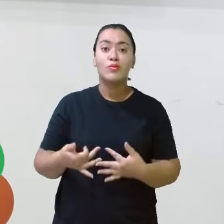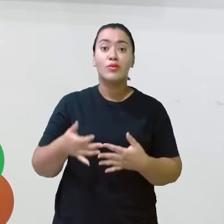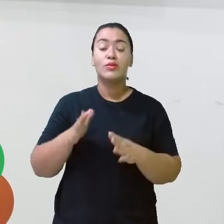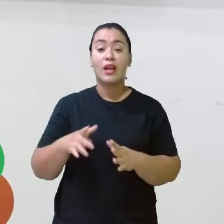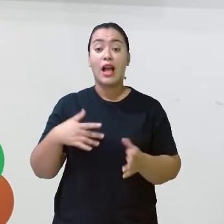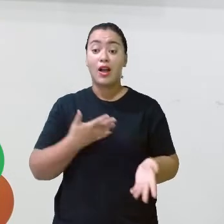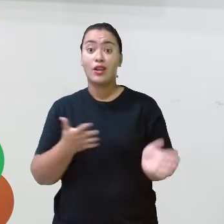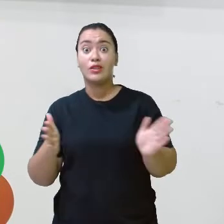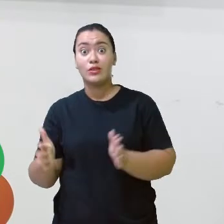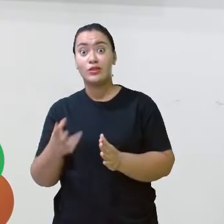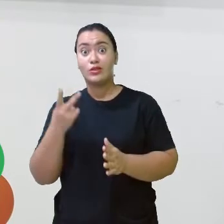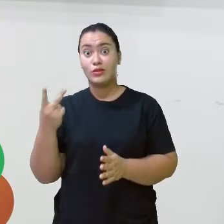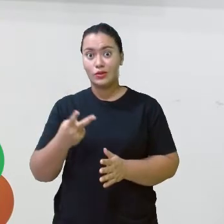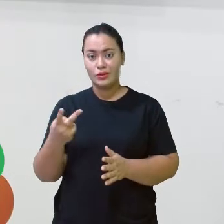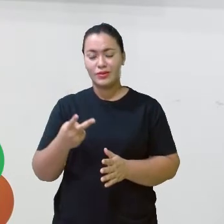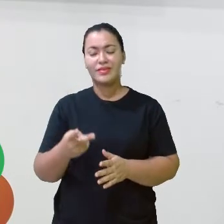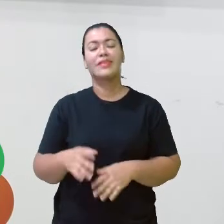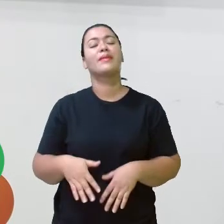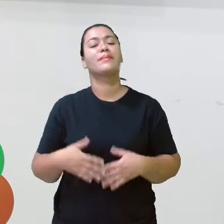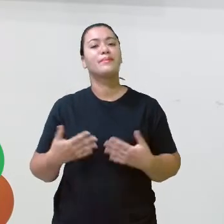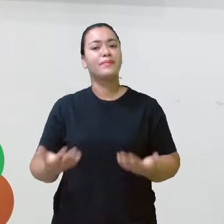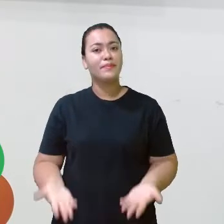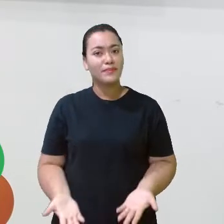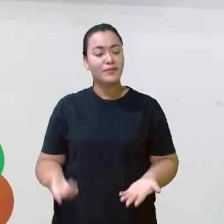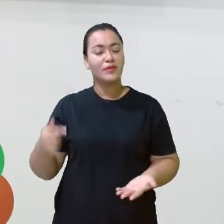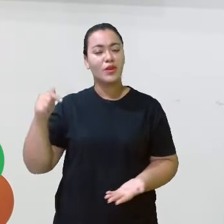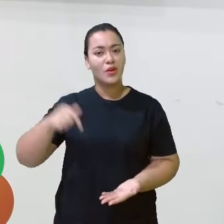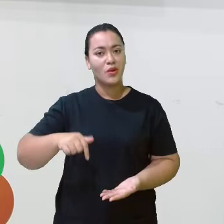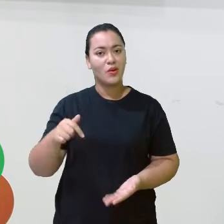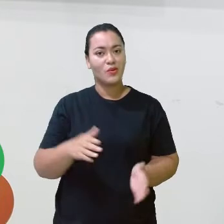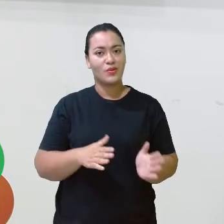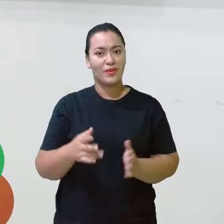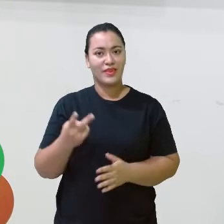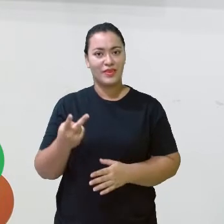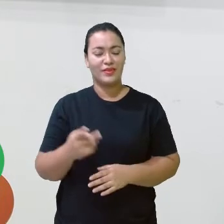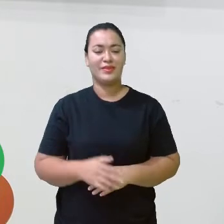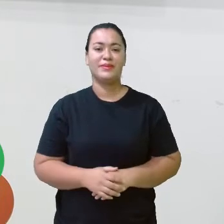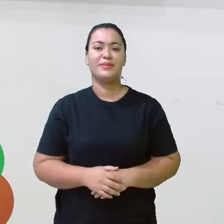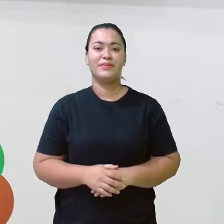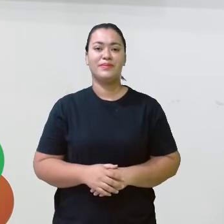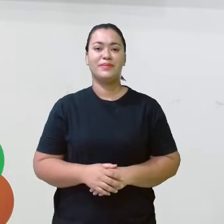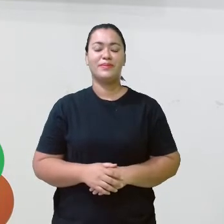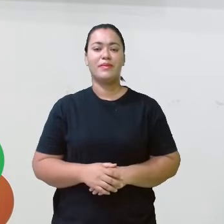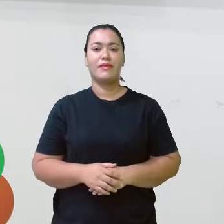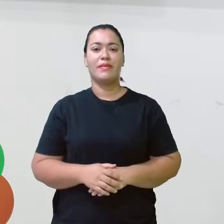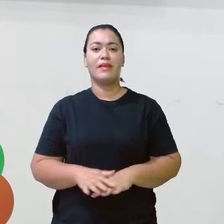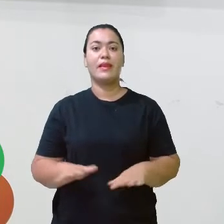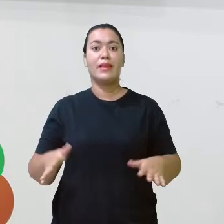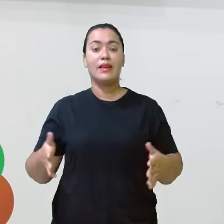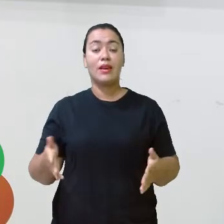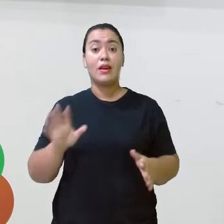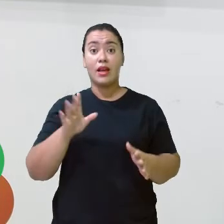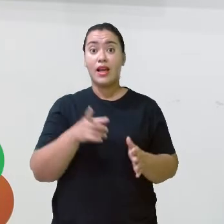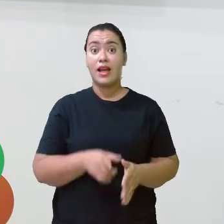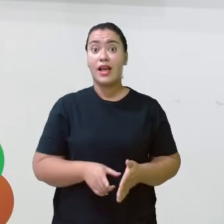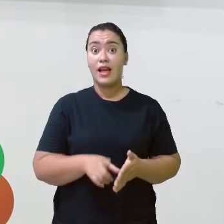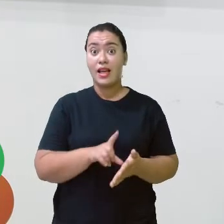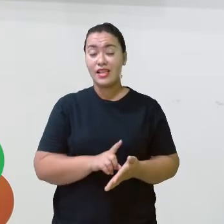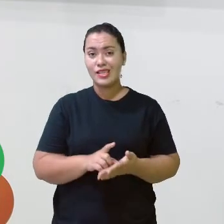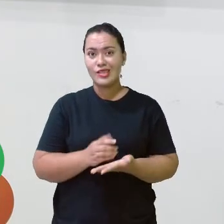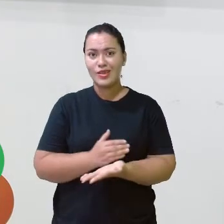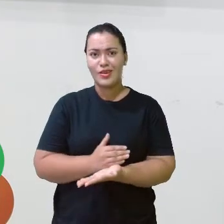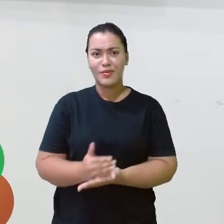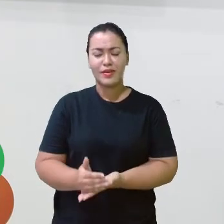parte 2. Lembram disso? Então, hoje é a parte 2, ok? Então, vamos lá. Antes da gente